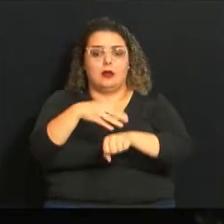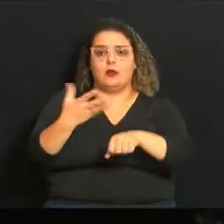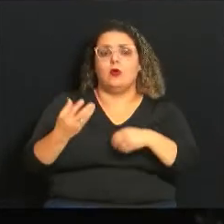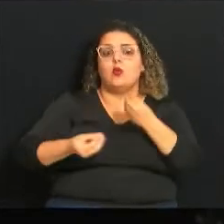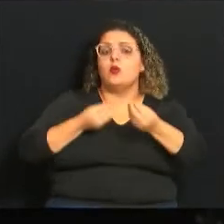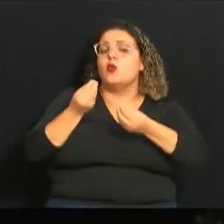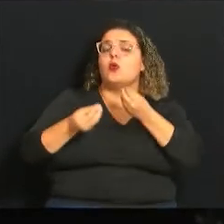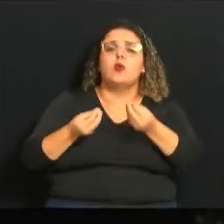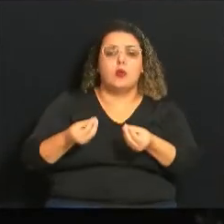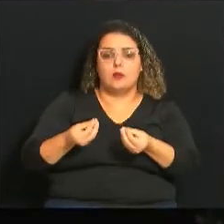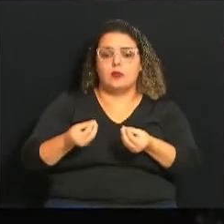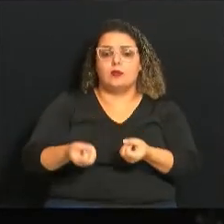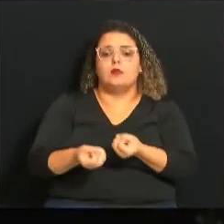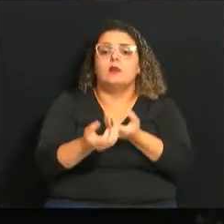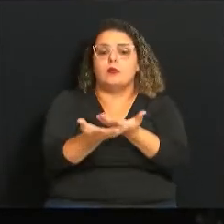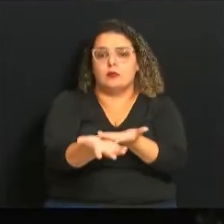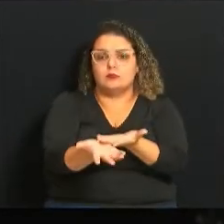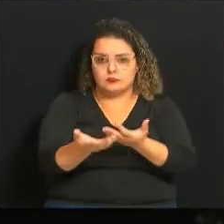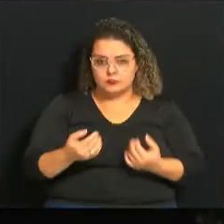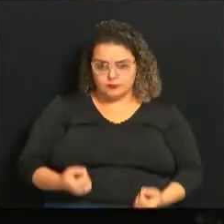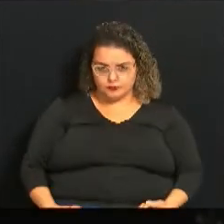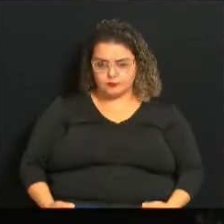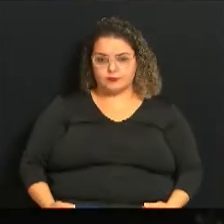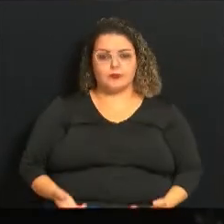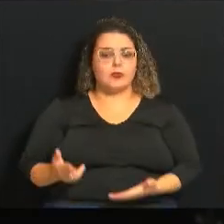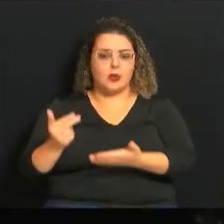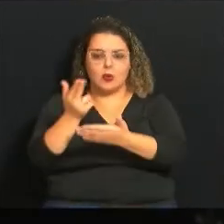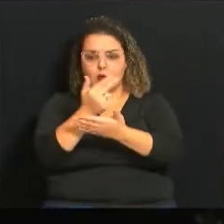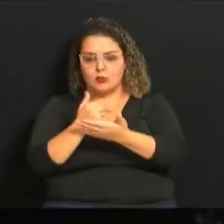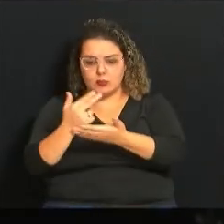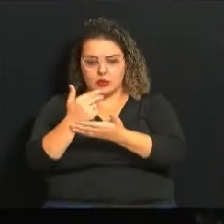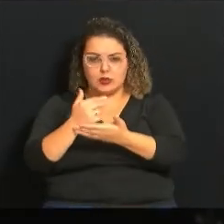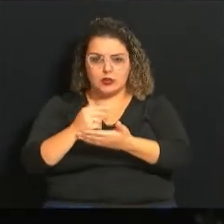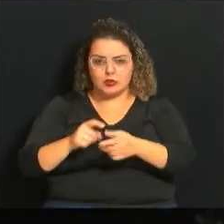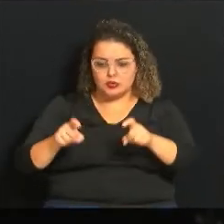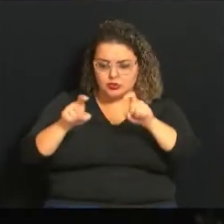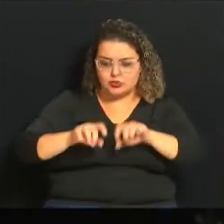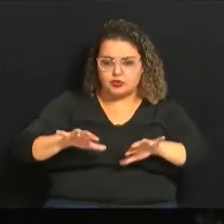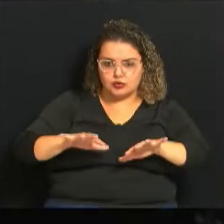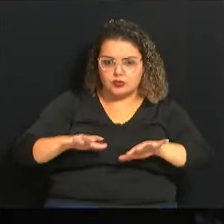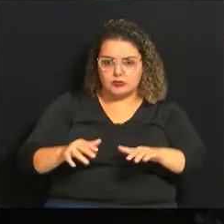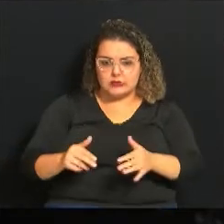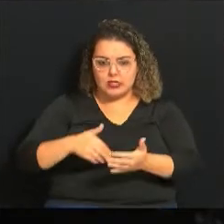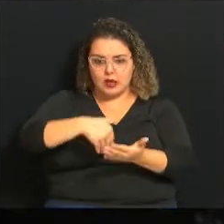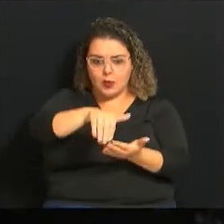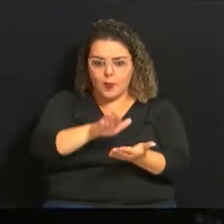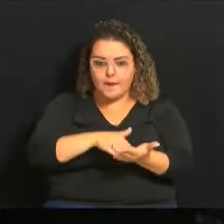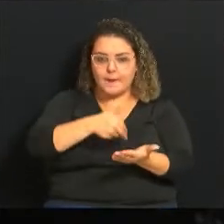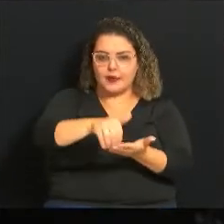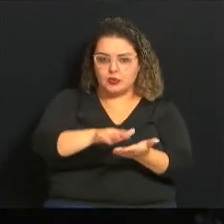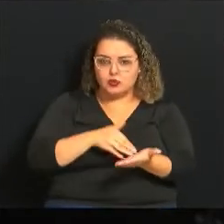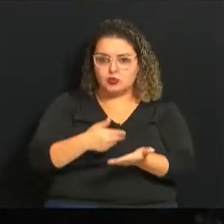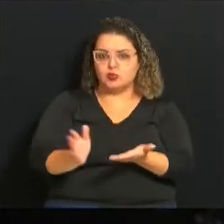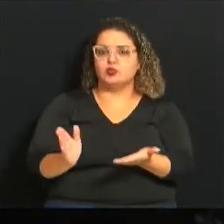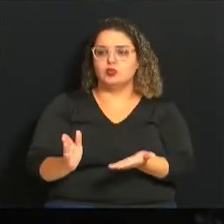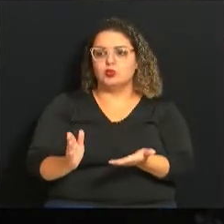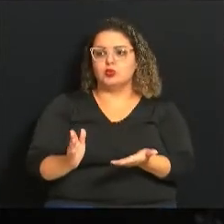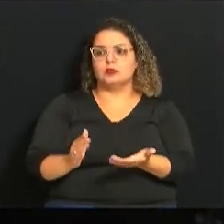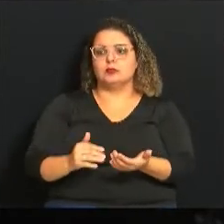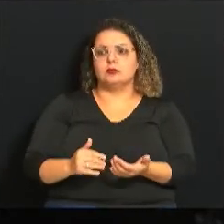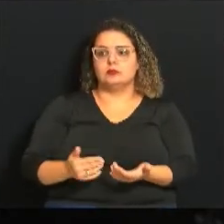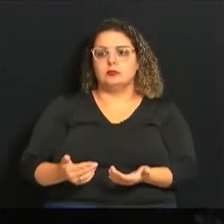essa mensagem. Através de uma ilustração digital, vai ser aquarela, vai ser uma ilustração